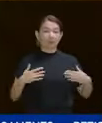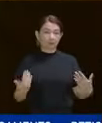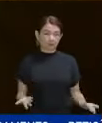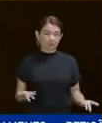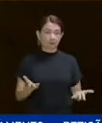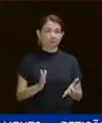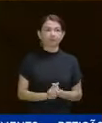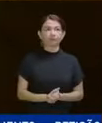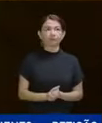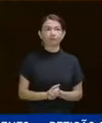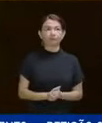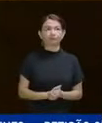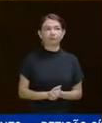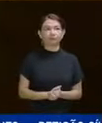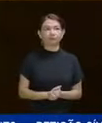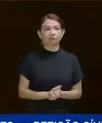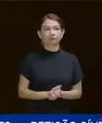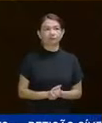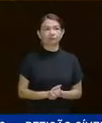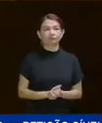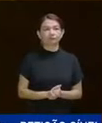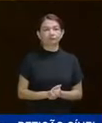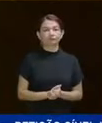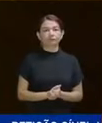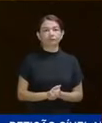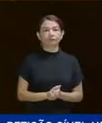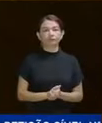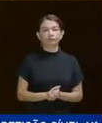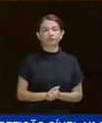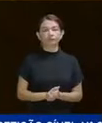Ocorre que à época,